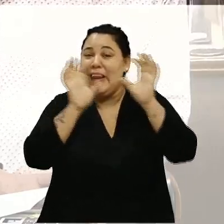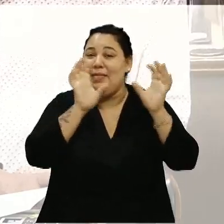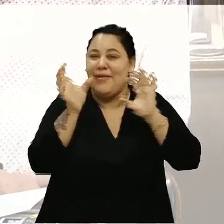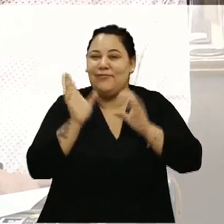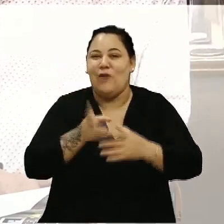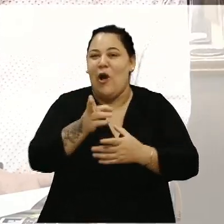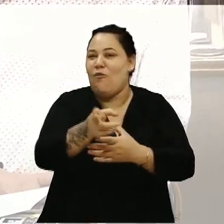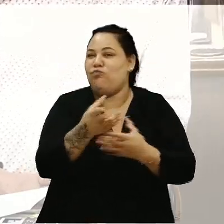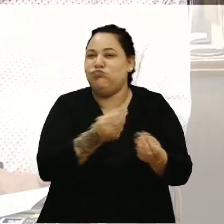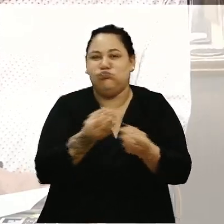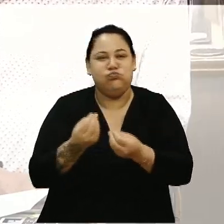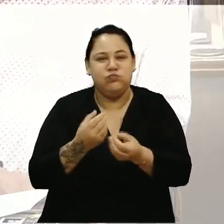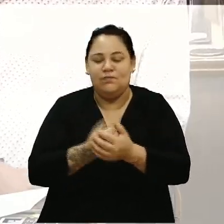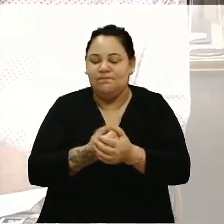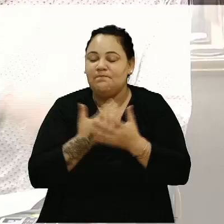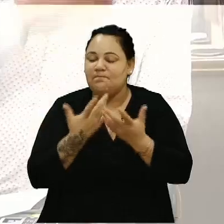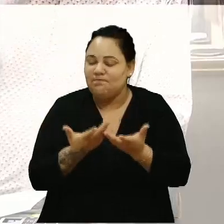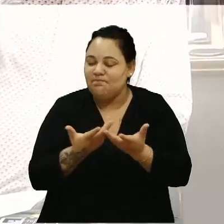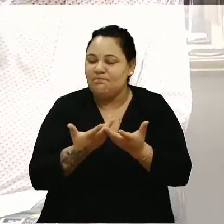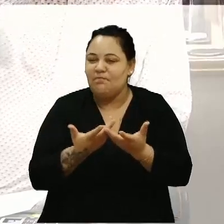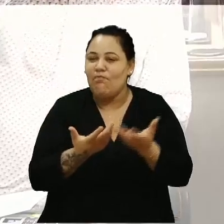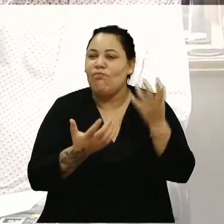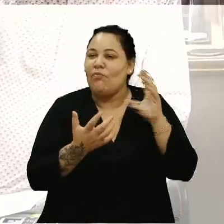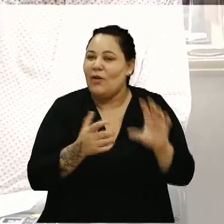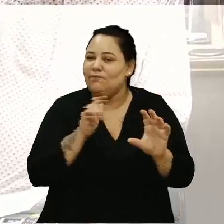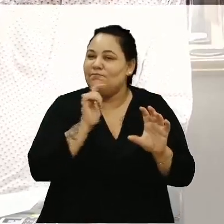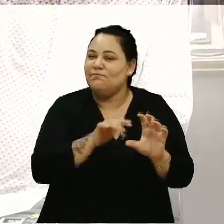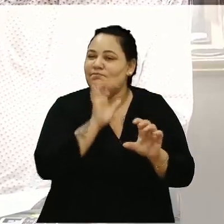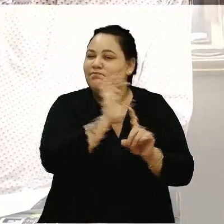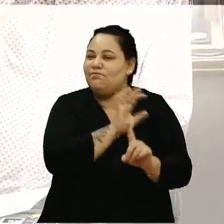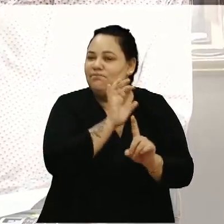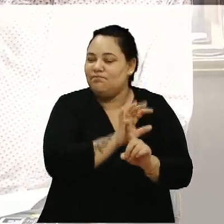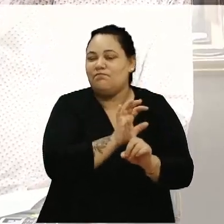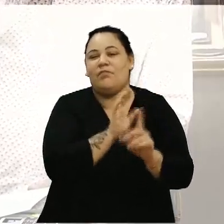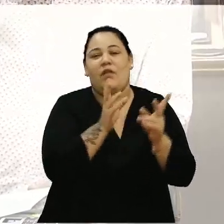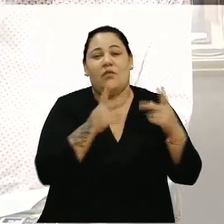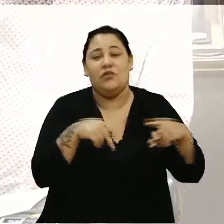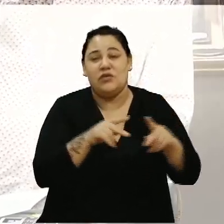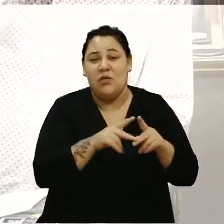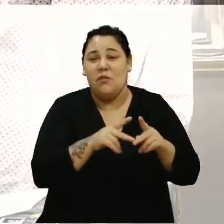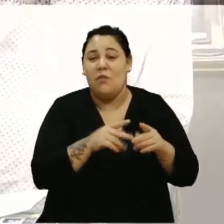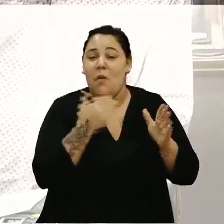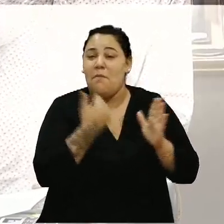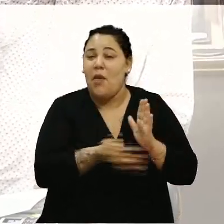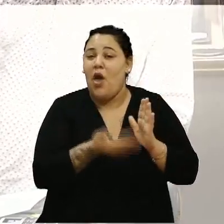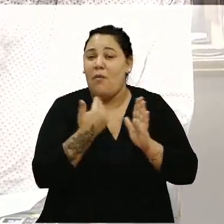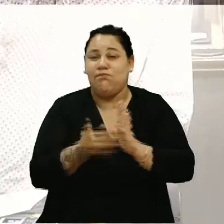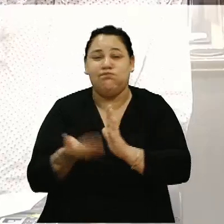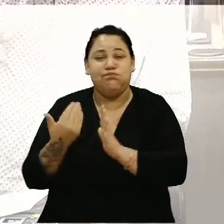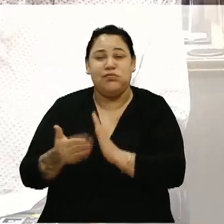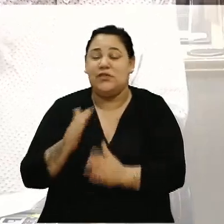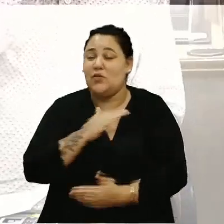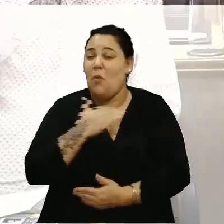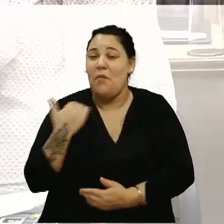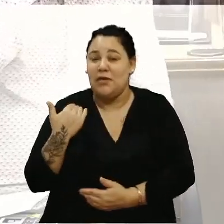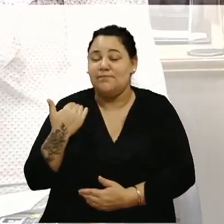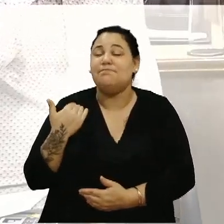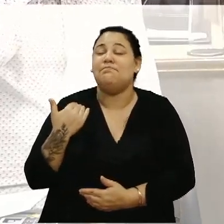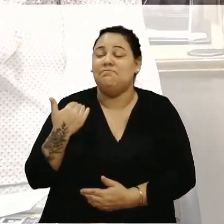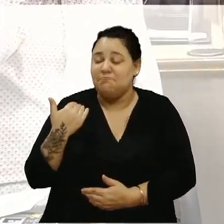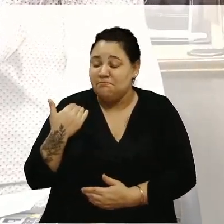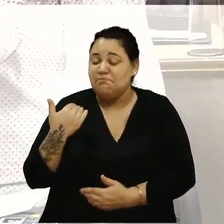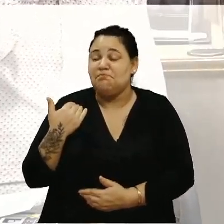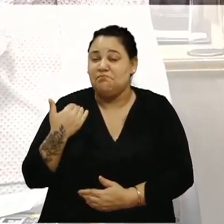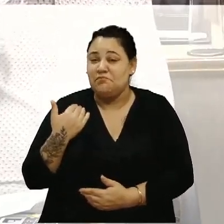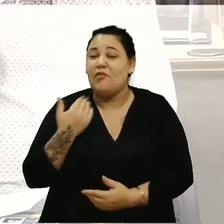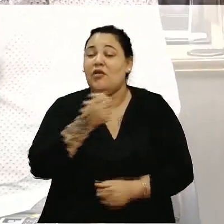frequentes. E isso afeta diretamente a população, provocando perdas humanas, sociais, econômicas